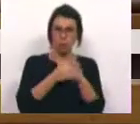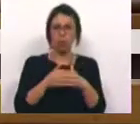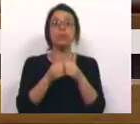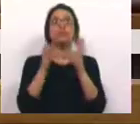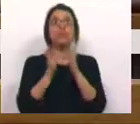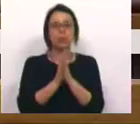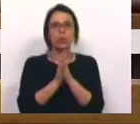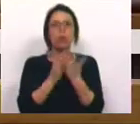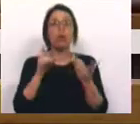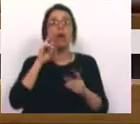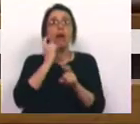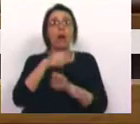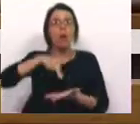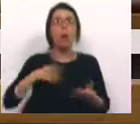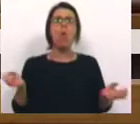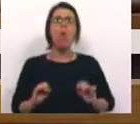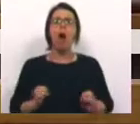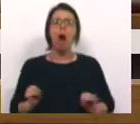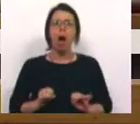em locais não vigiados.